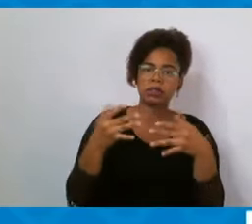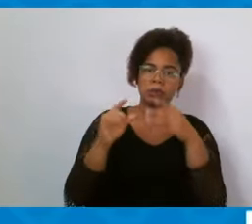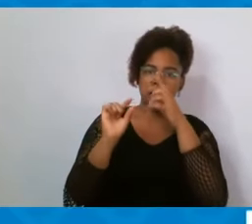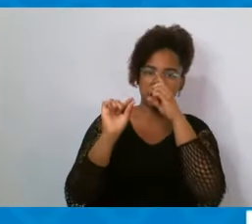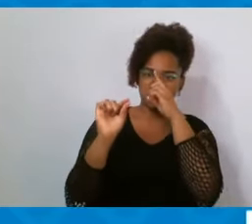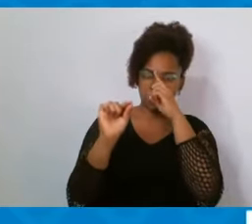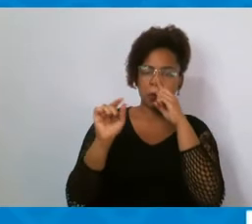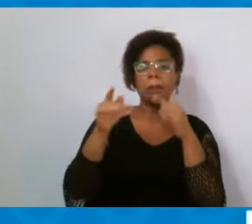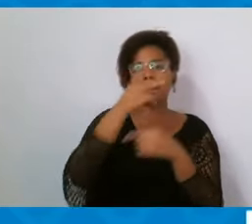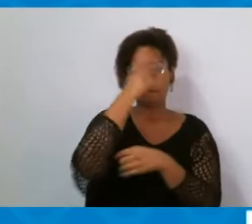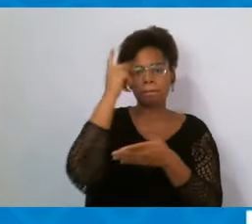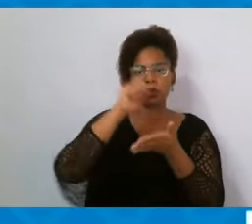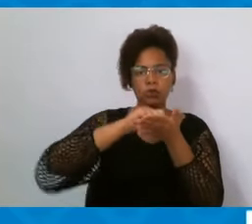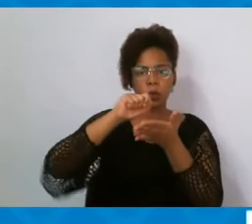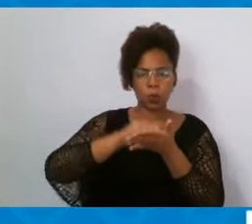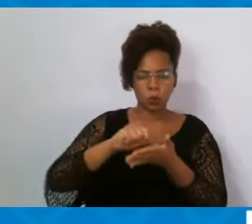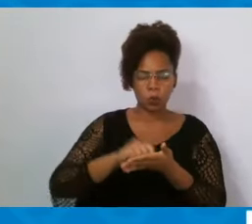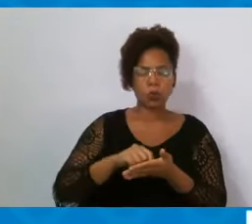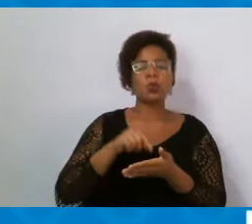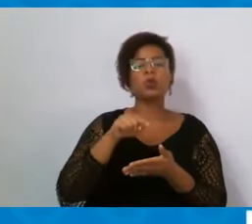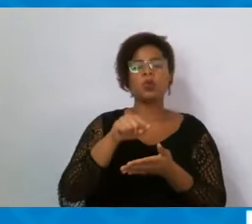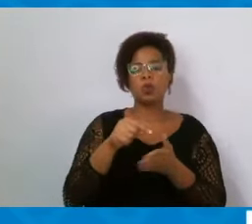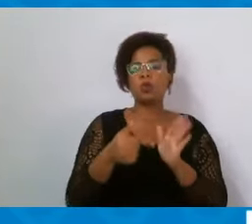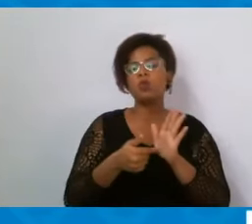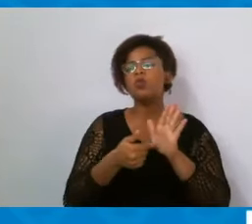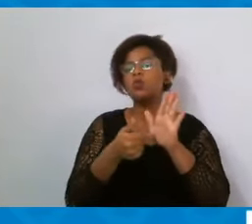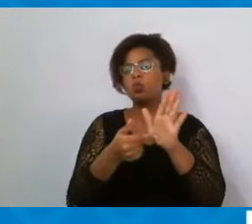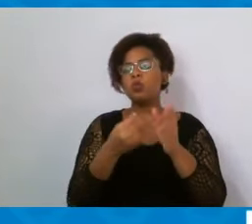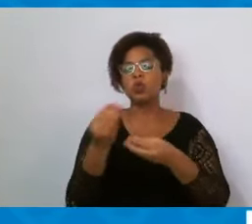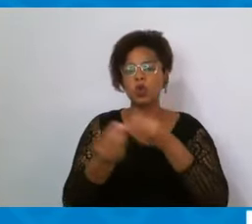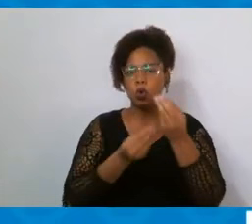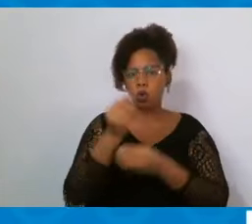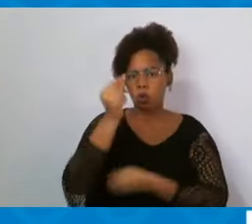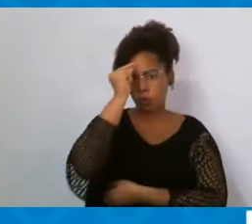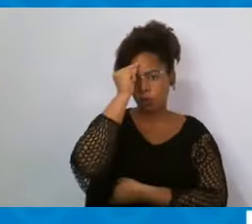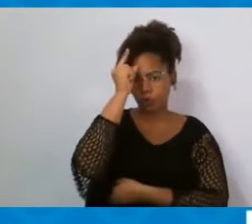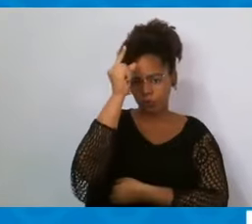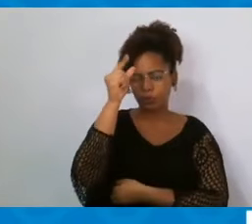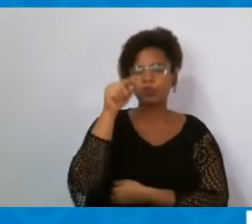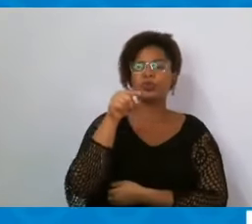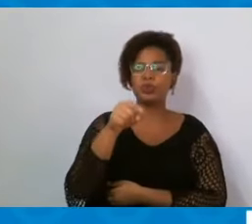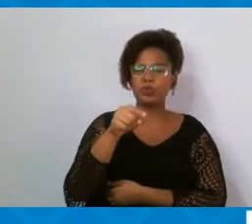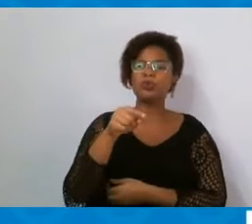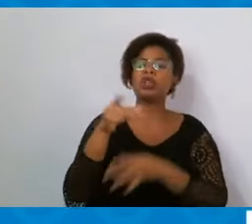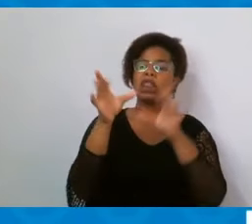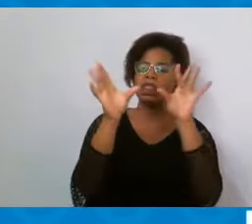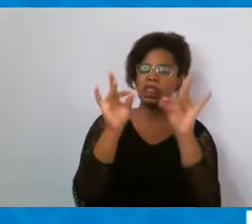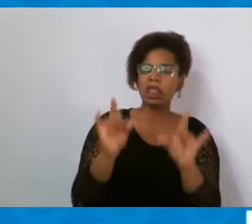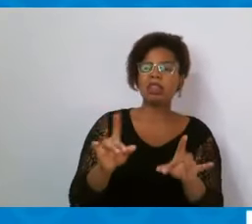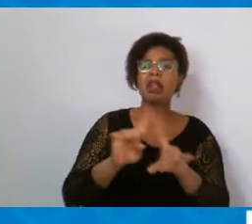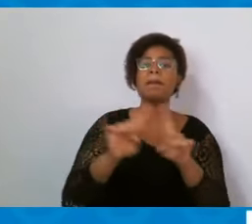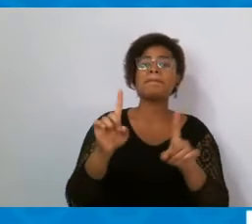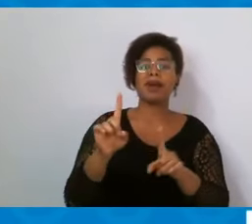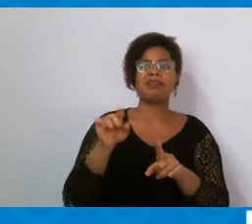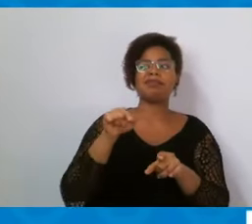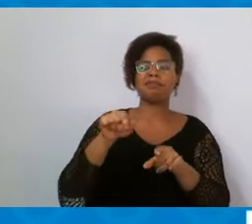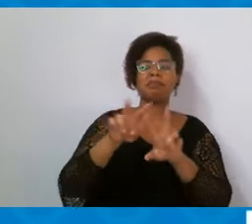esses aspectos de cultura maker, num tempo que não se falava em cultura maker, porque isso vem muito mais já